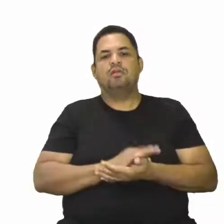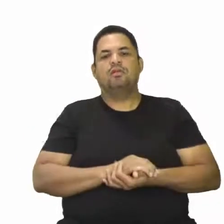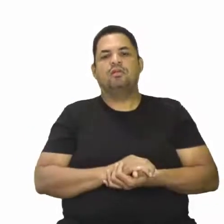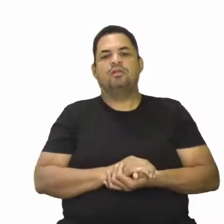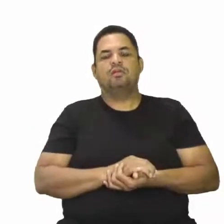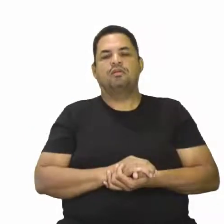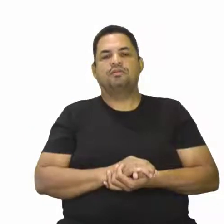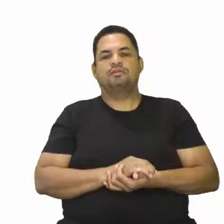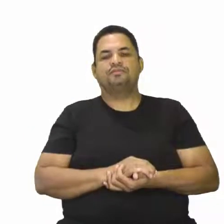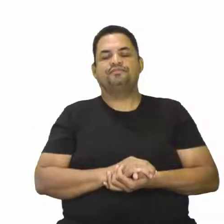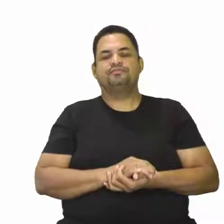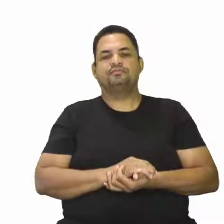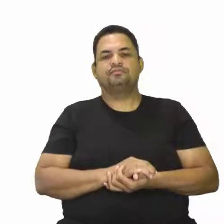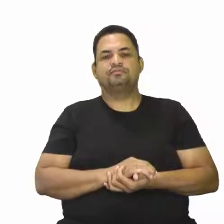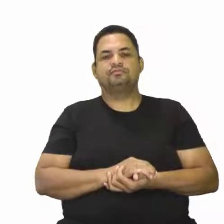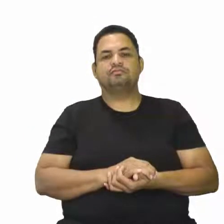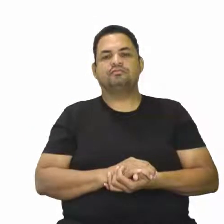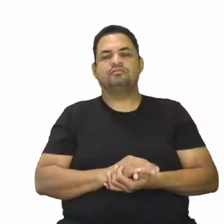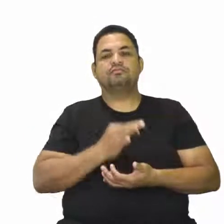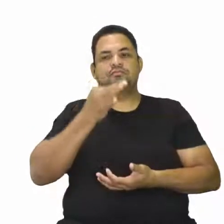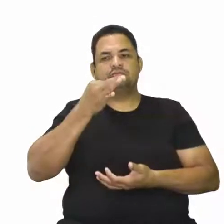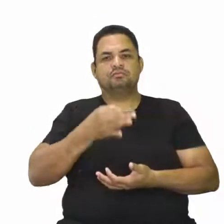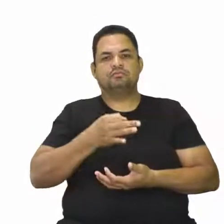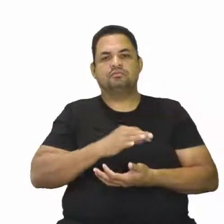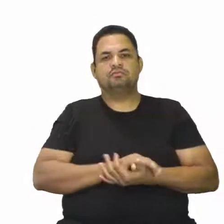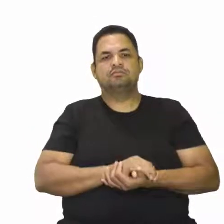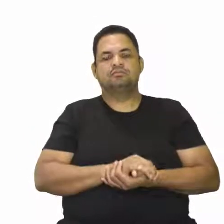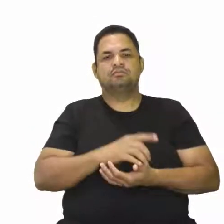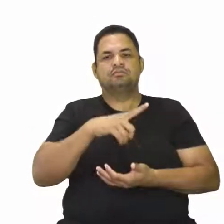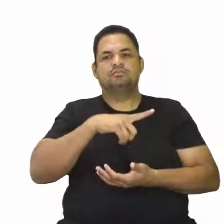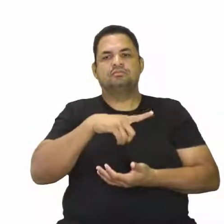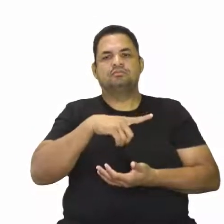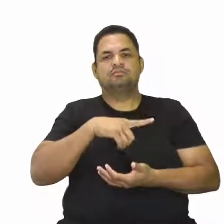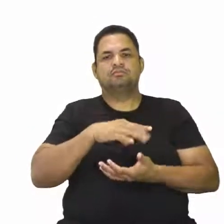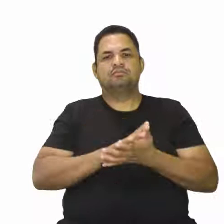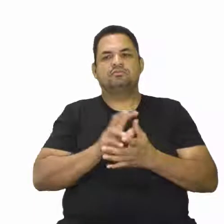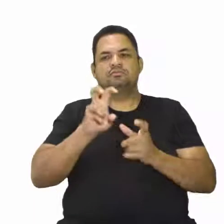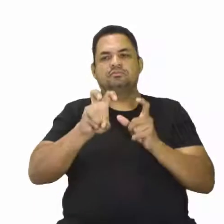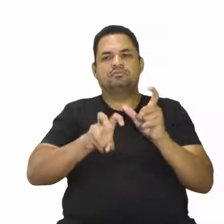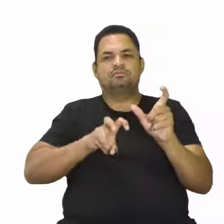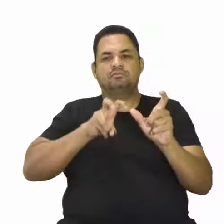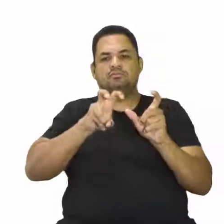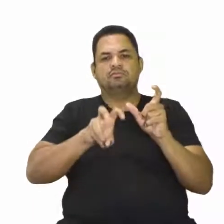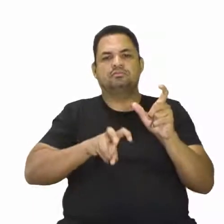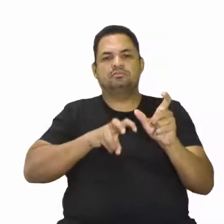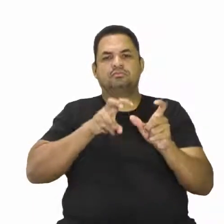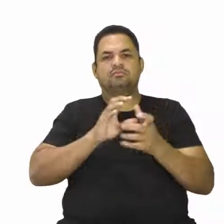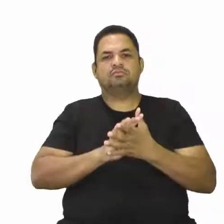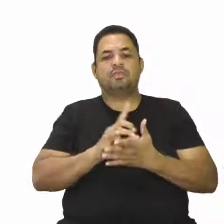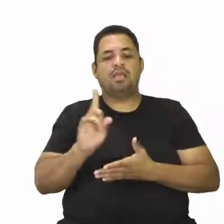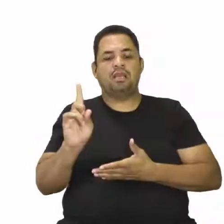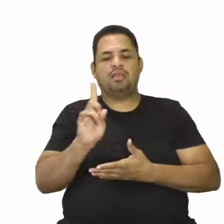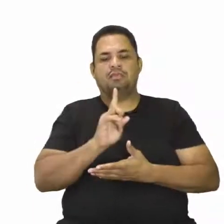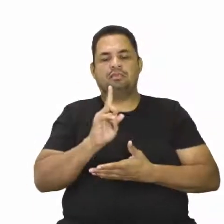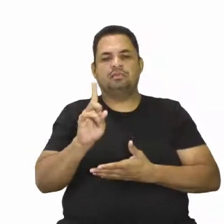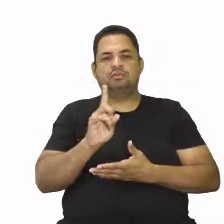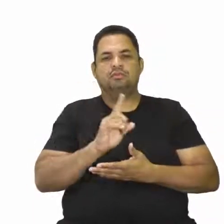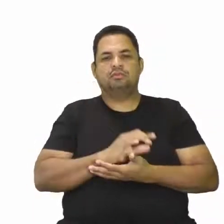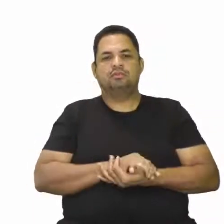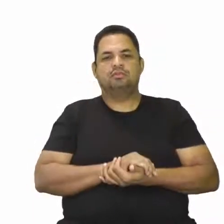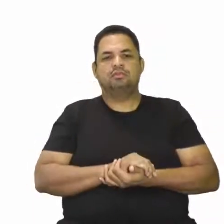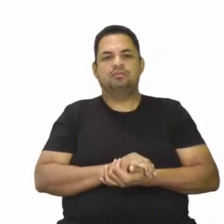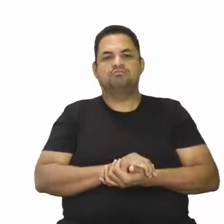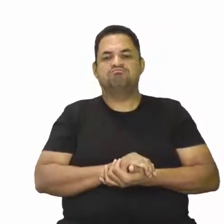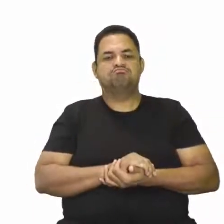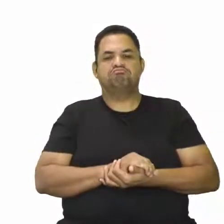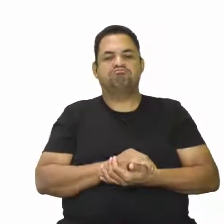Ao amanhecer. Certo? Nós temos também os advérbios de negação. Esse não tem nem o